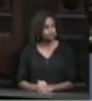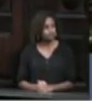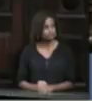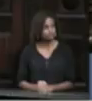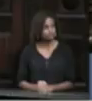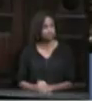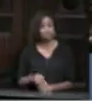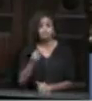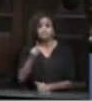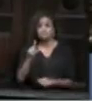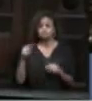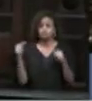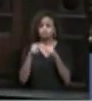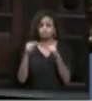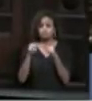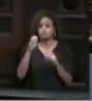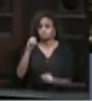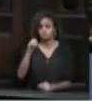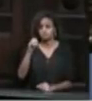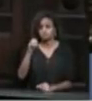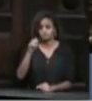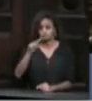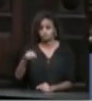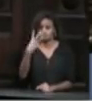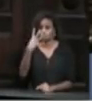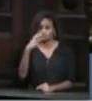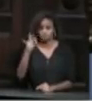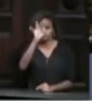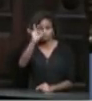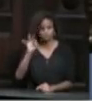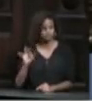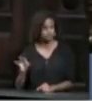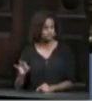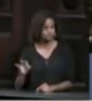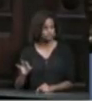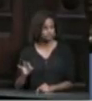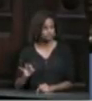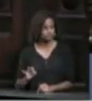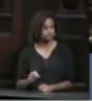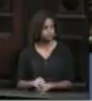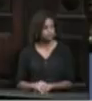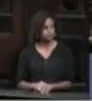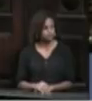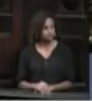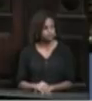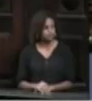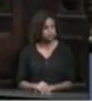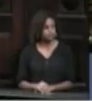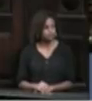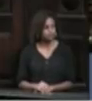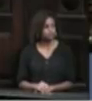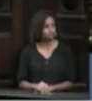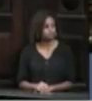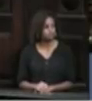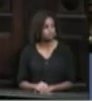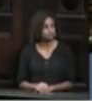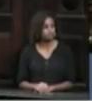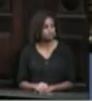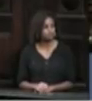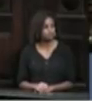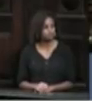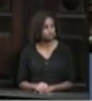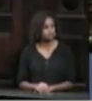0,40% apenas. Não é verdade que toda essa crise justifica pela queda do valor do barril? Não